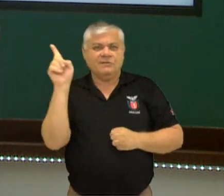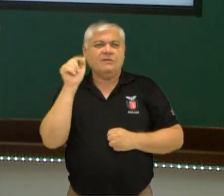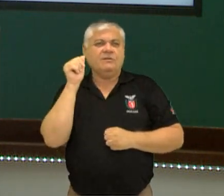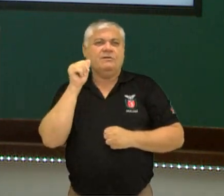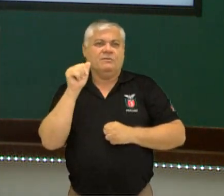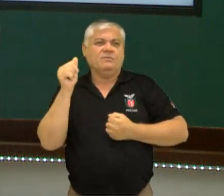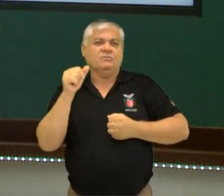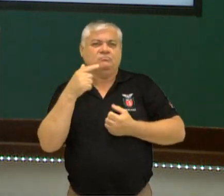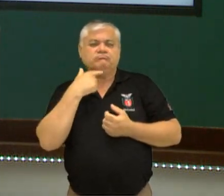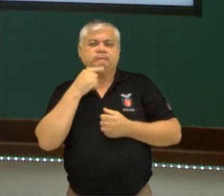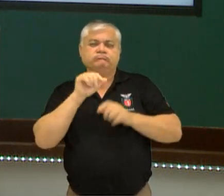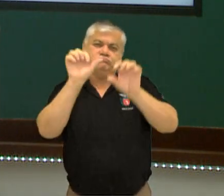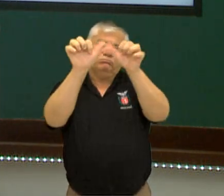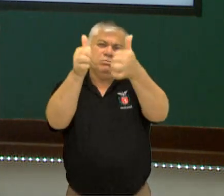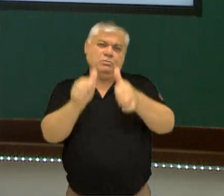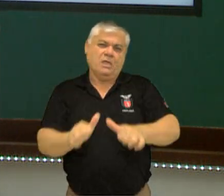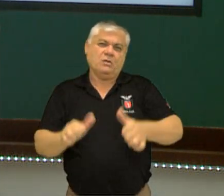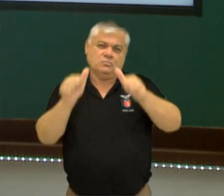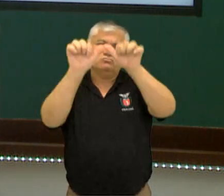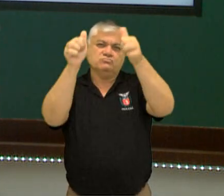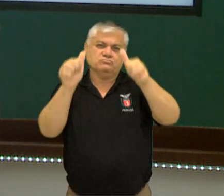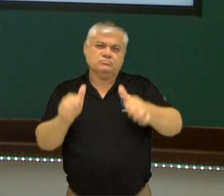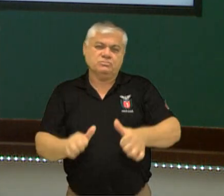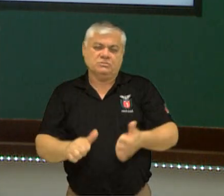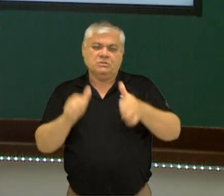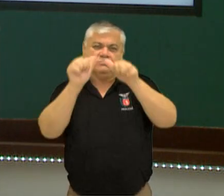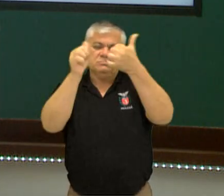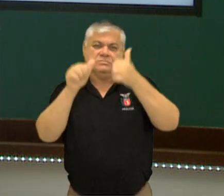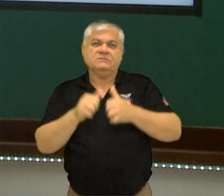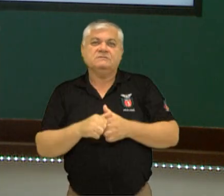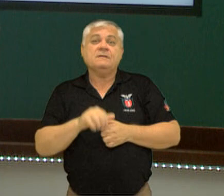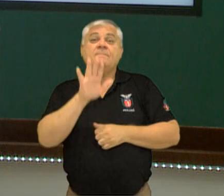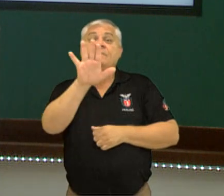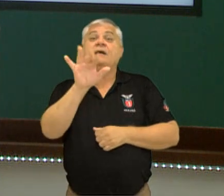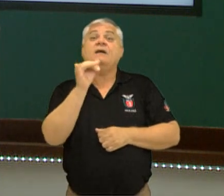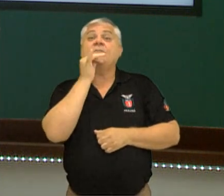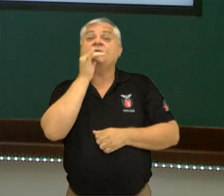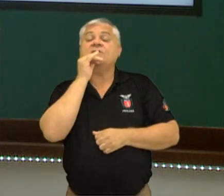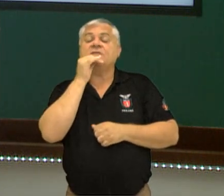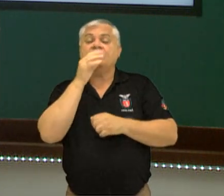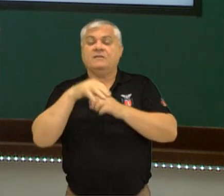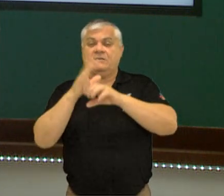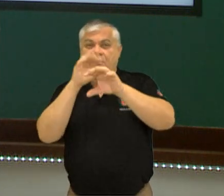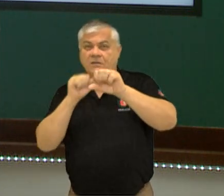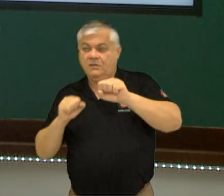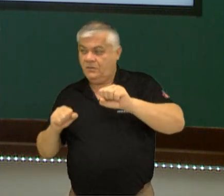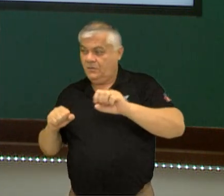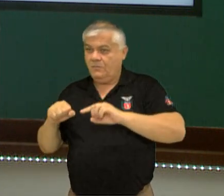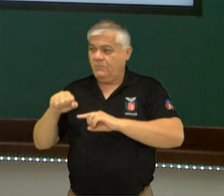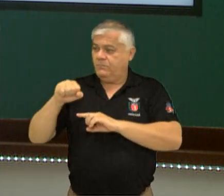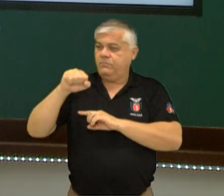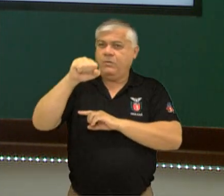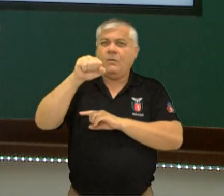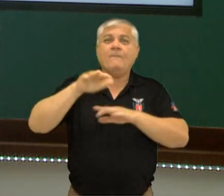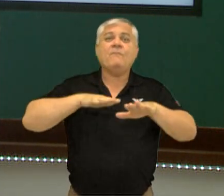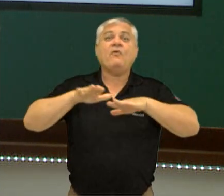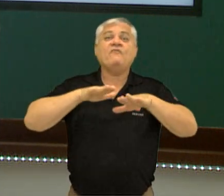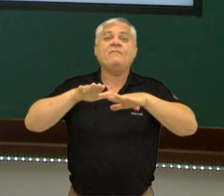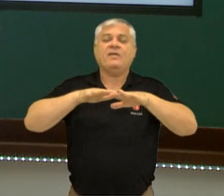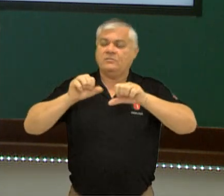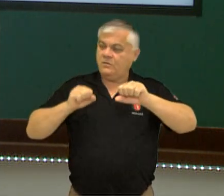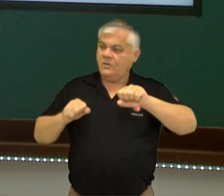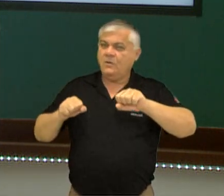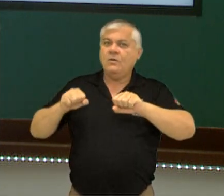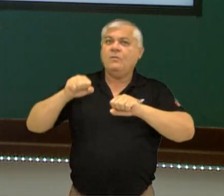batendo num protótipo de alguma coisa ali. Mas para promover a quantidade de movimento, uma variação na quantidade de